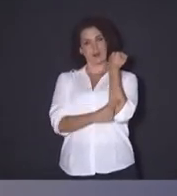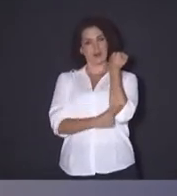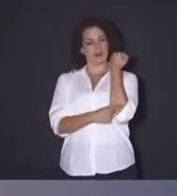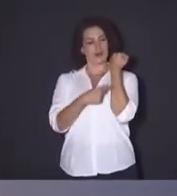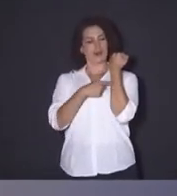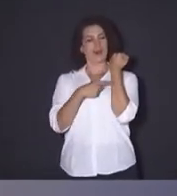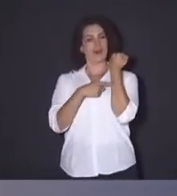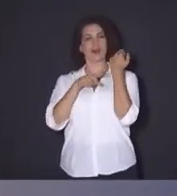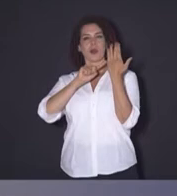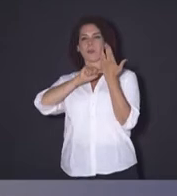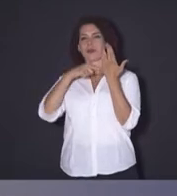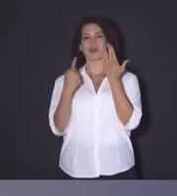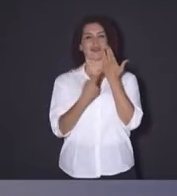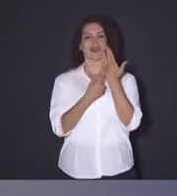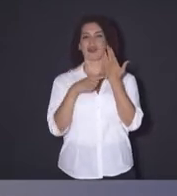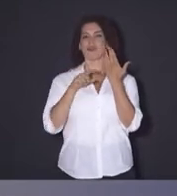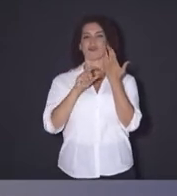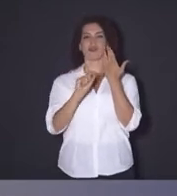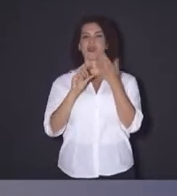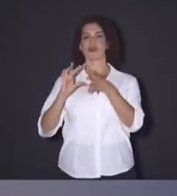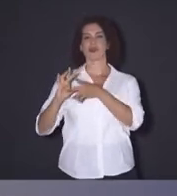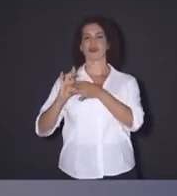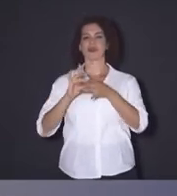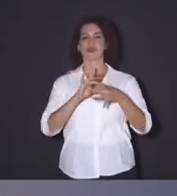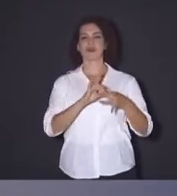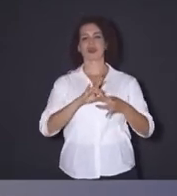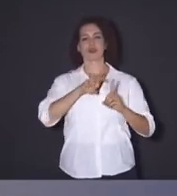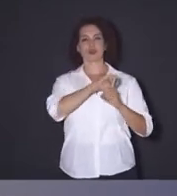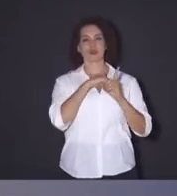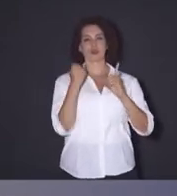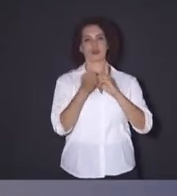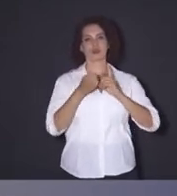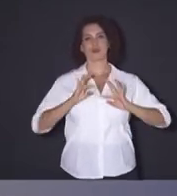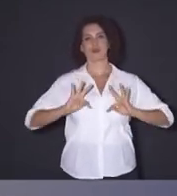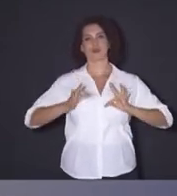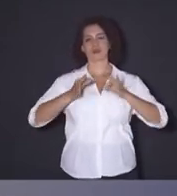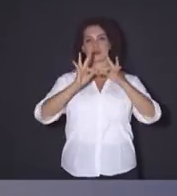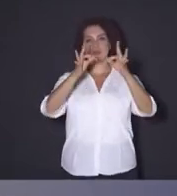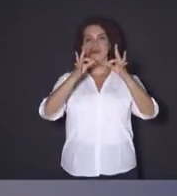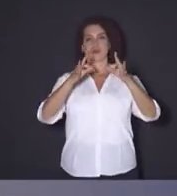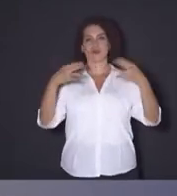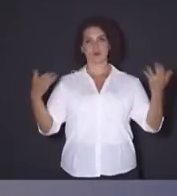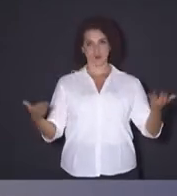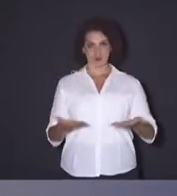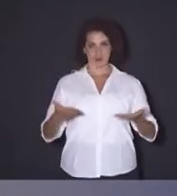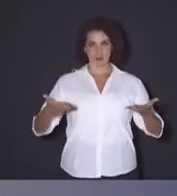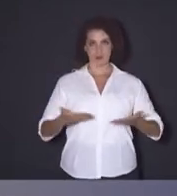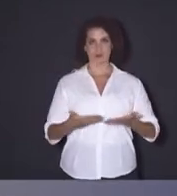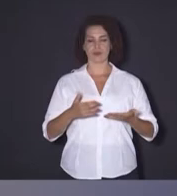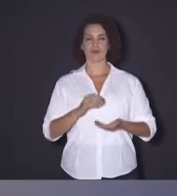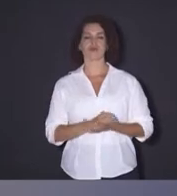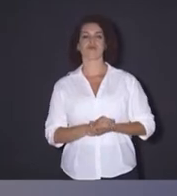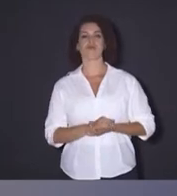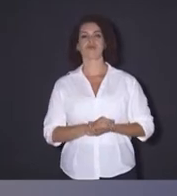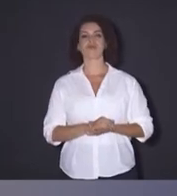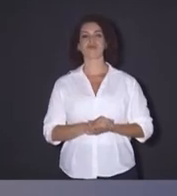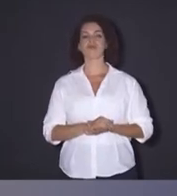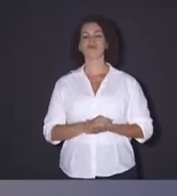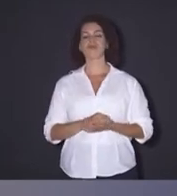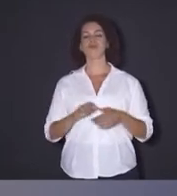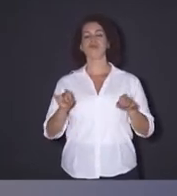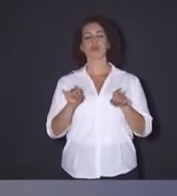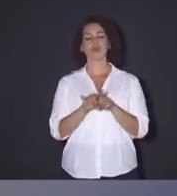ilustra um pouco esse contexto sociotecnológico da contemporaneidade. Da noção de noosfera, do telhado de Chardin,